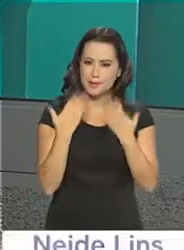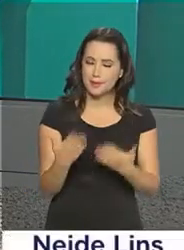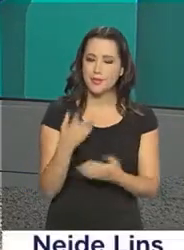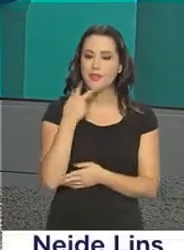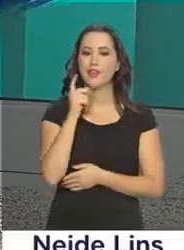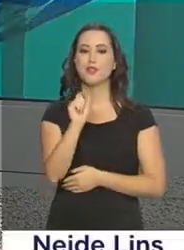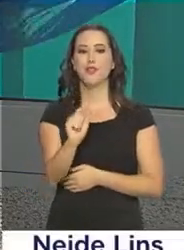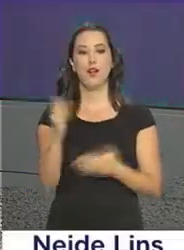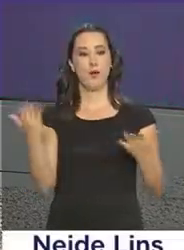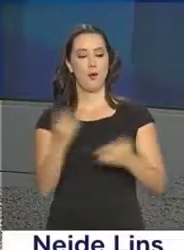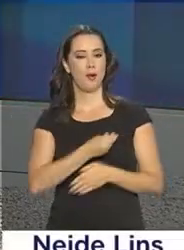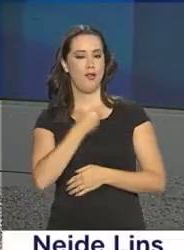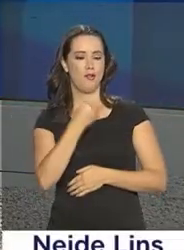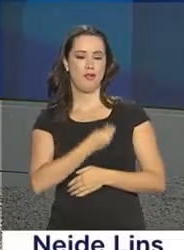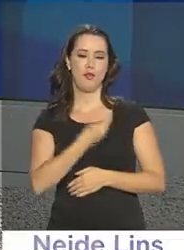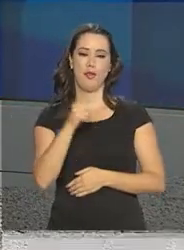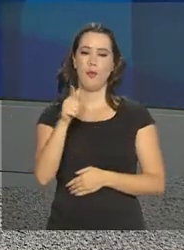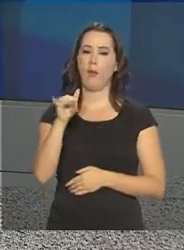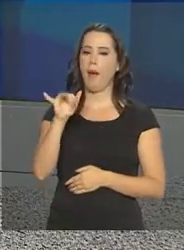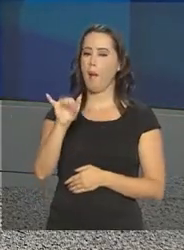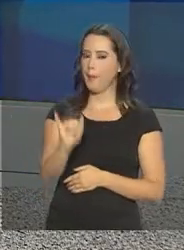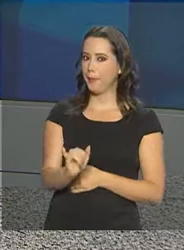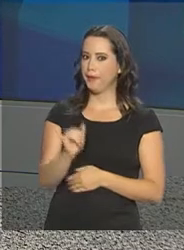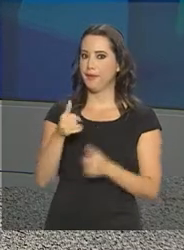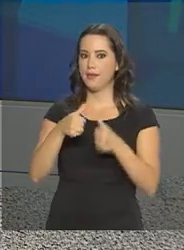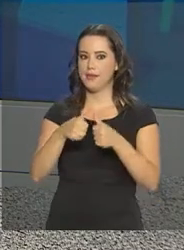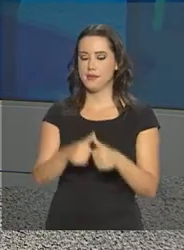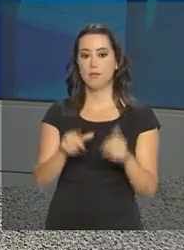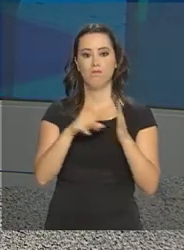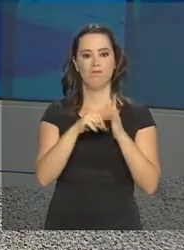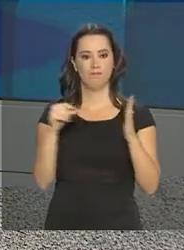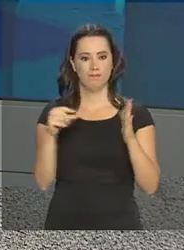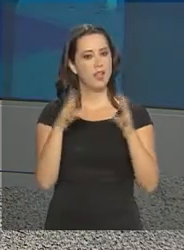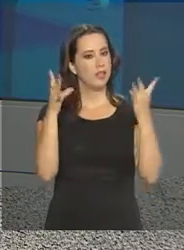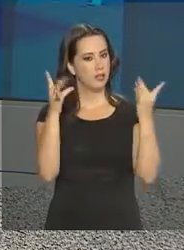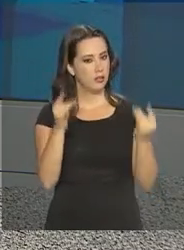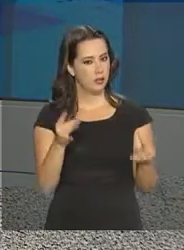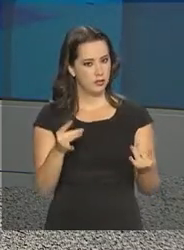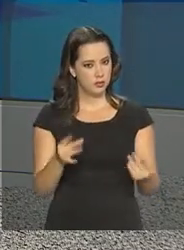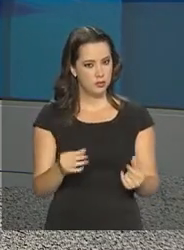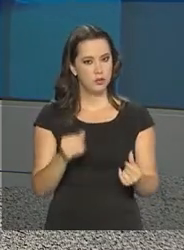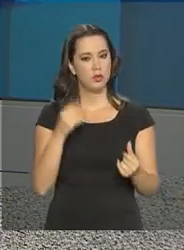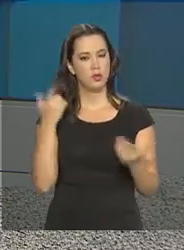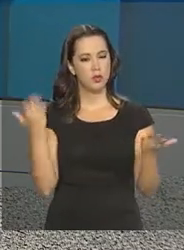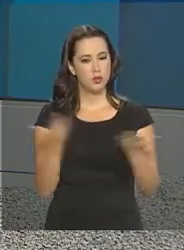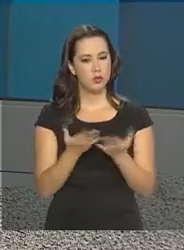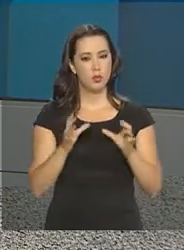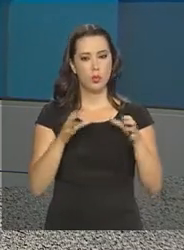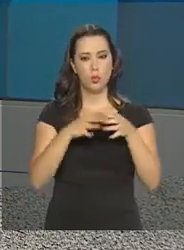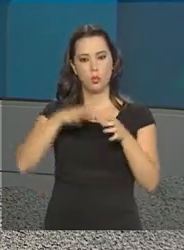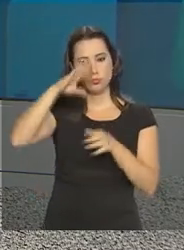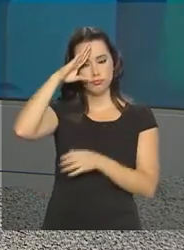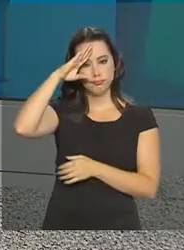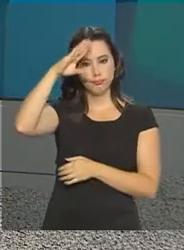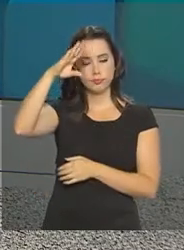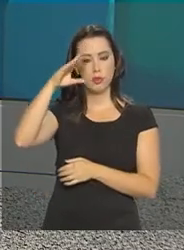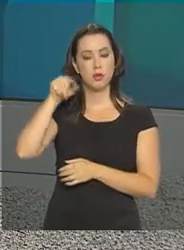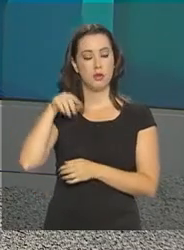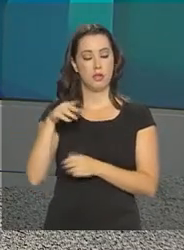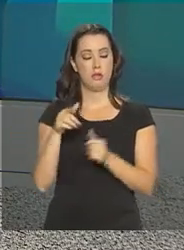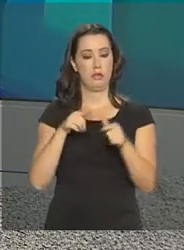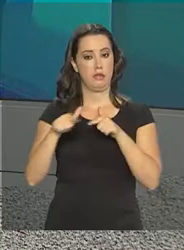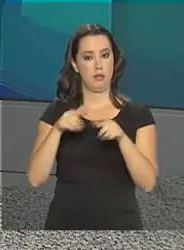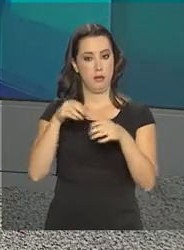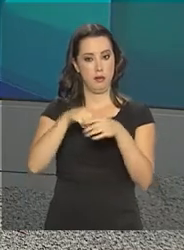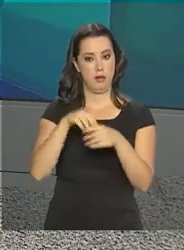falando ao vivo com a repórter gabriela noronha que está no palácio do planalto e traz pra gente informações sobre a atuação das forças armadas